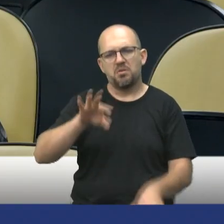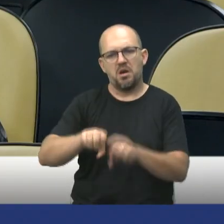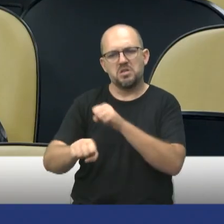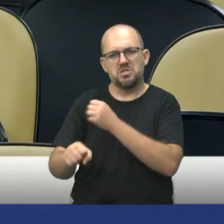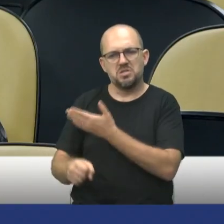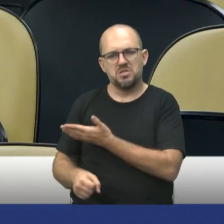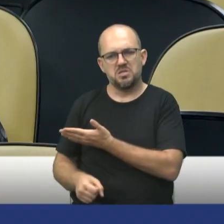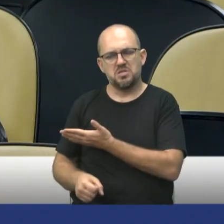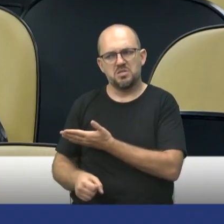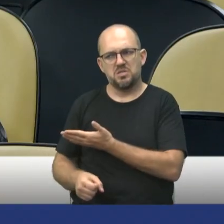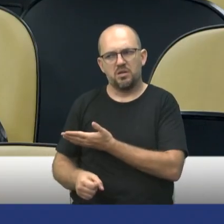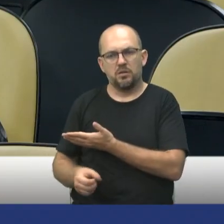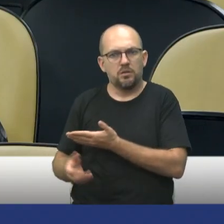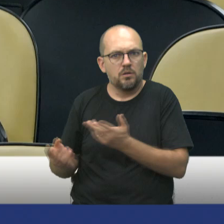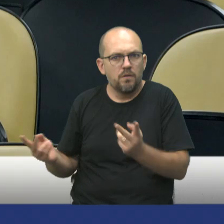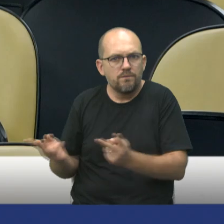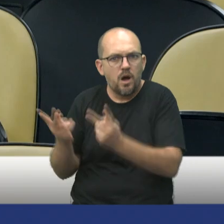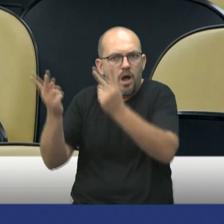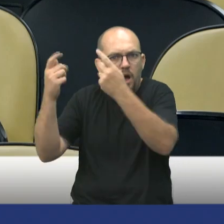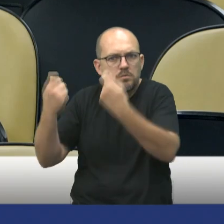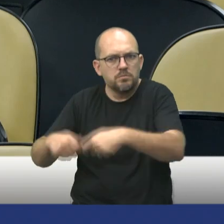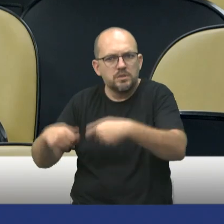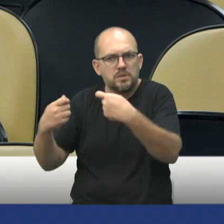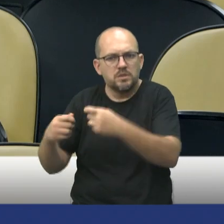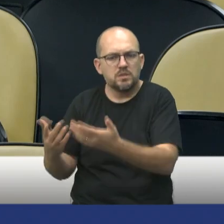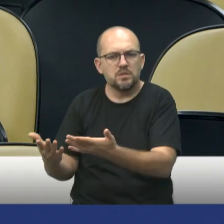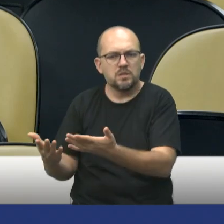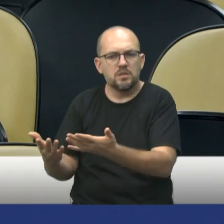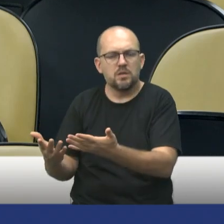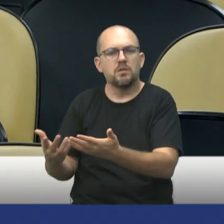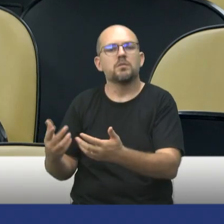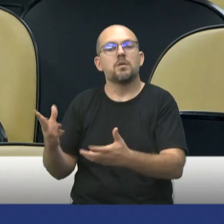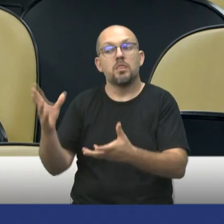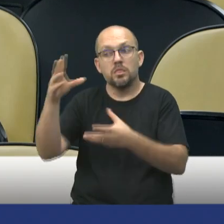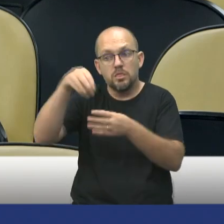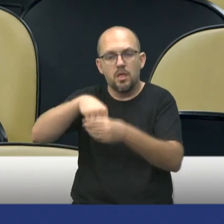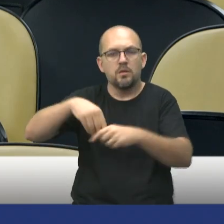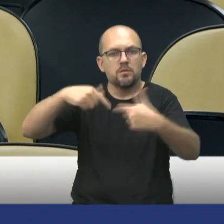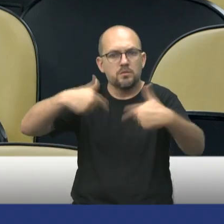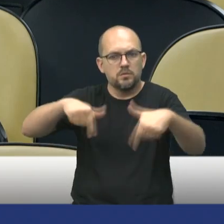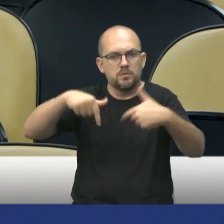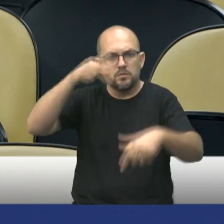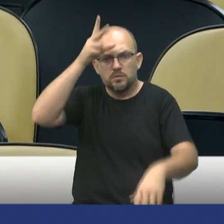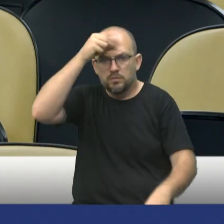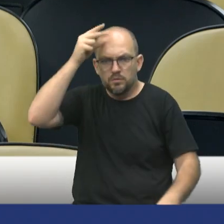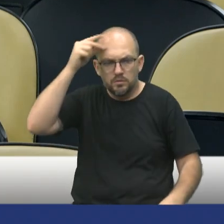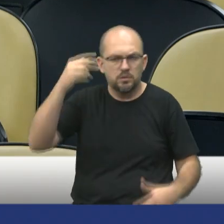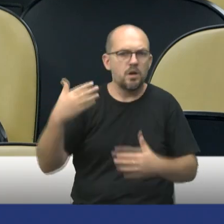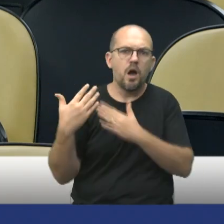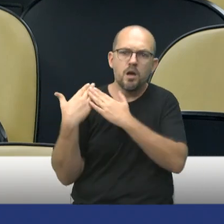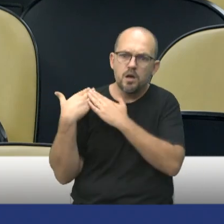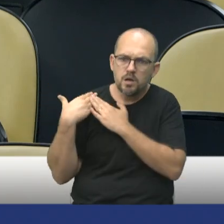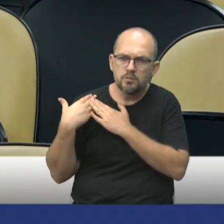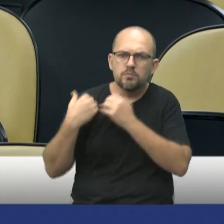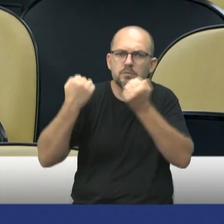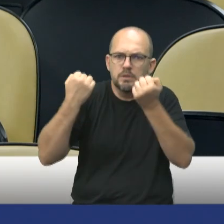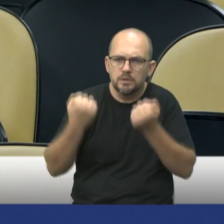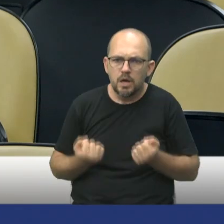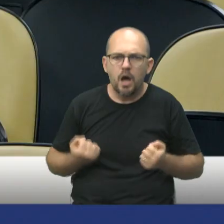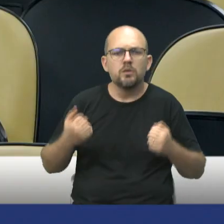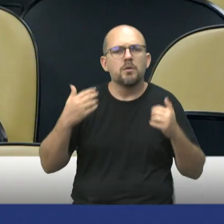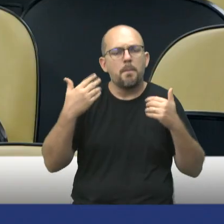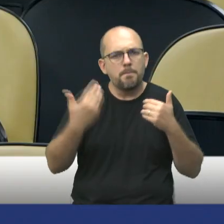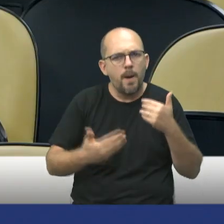profissionais precisam ser valorizados. São profissionais que estão dentro da prefeitura assumindo demandas e responsabilidades cada vez